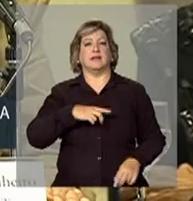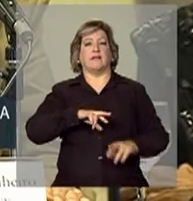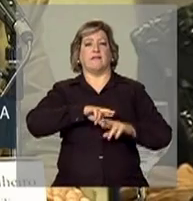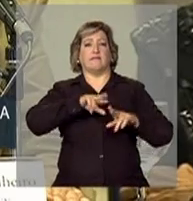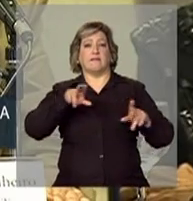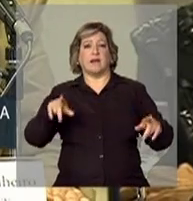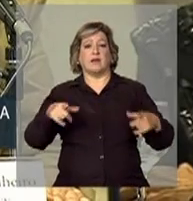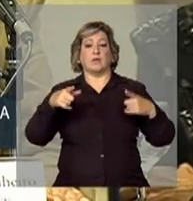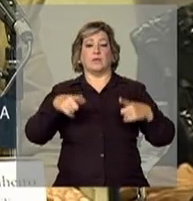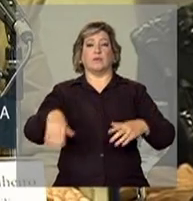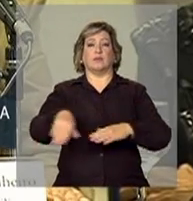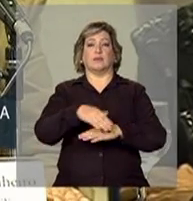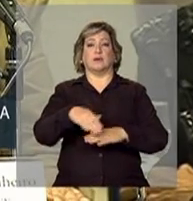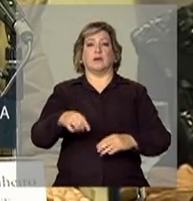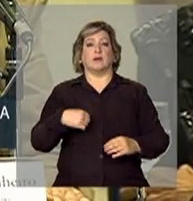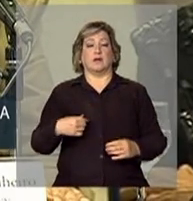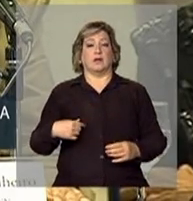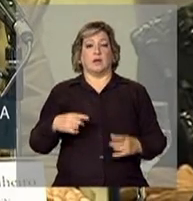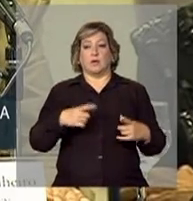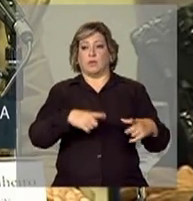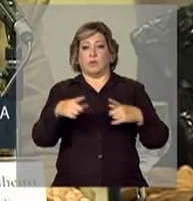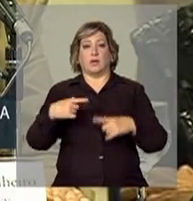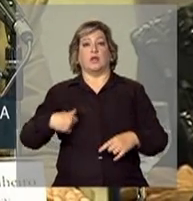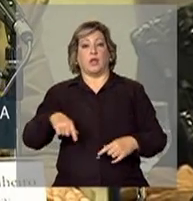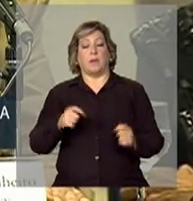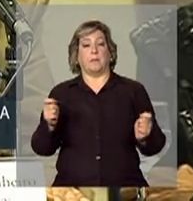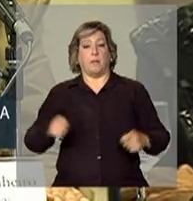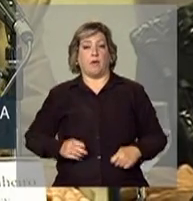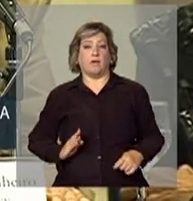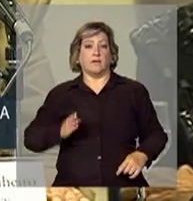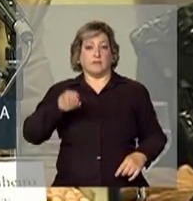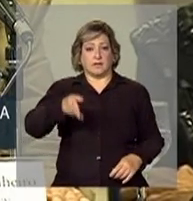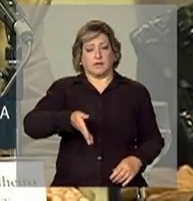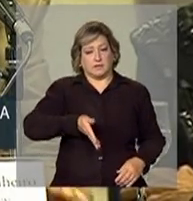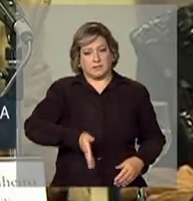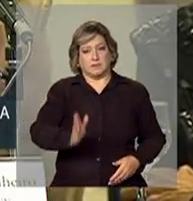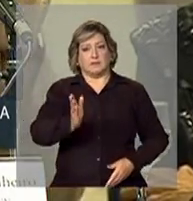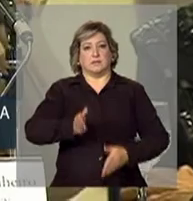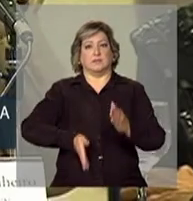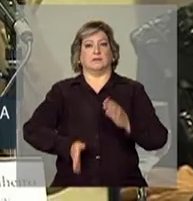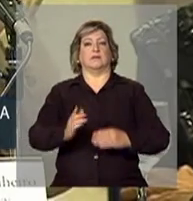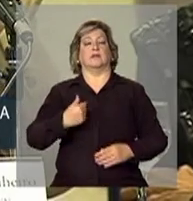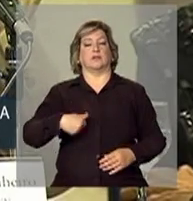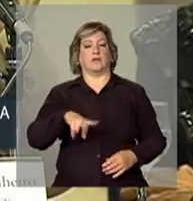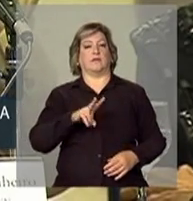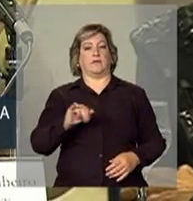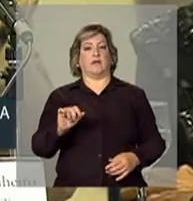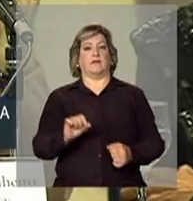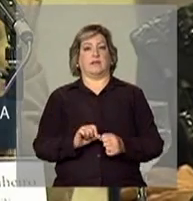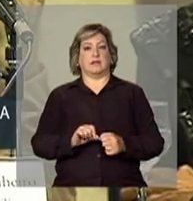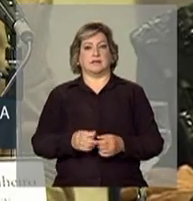avenidas que nós temos competência para trilhar, e nós vamos trilhar nesse sentido.